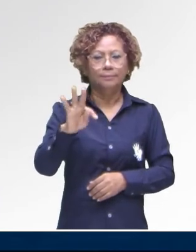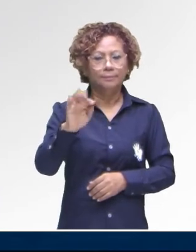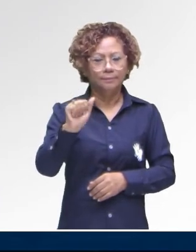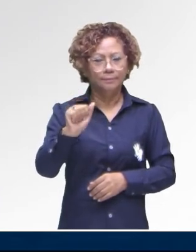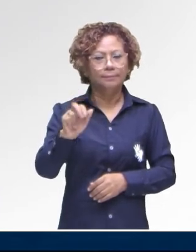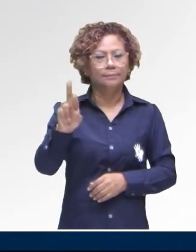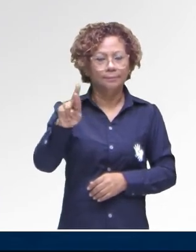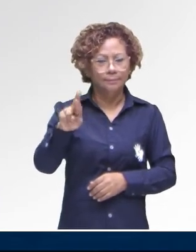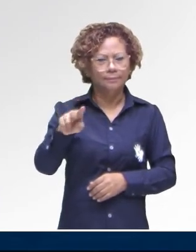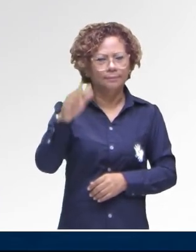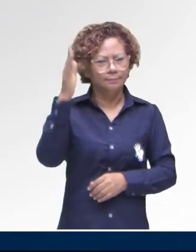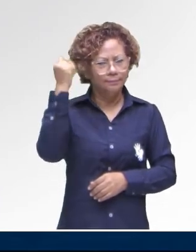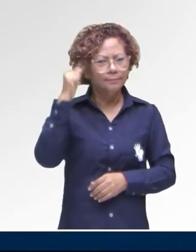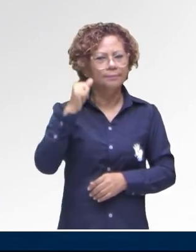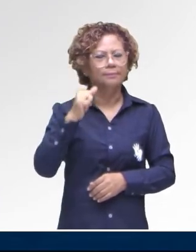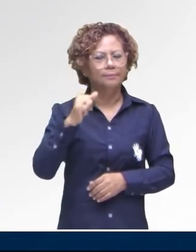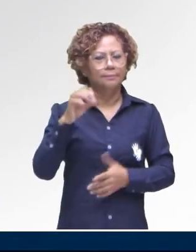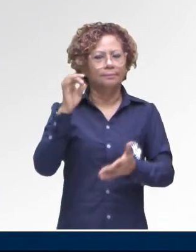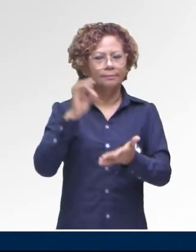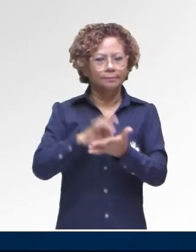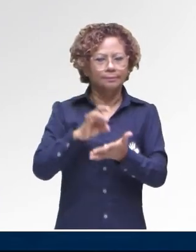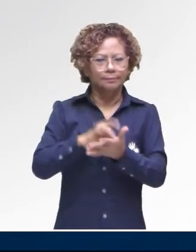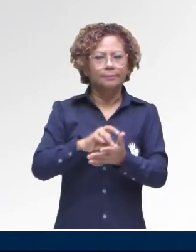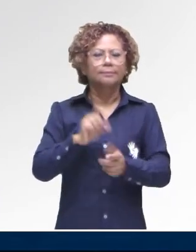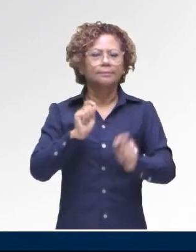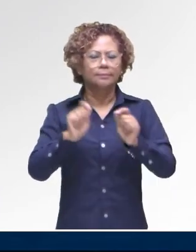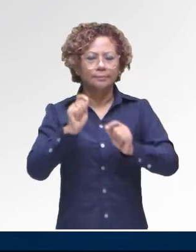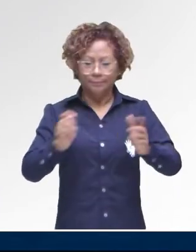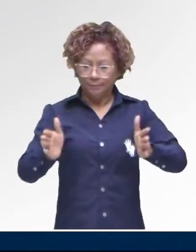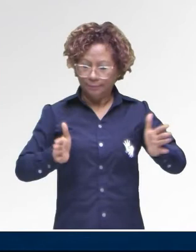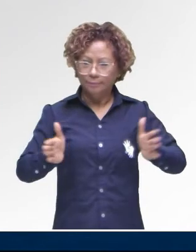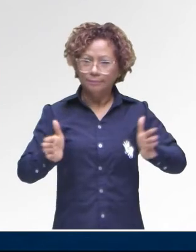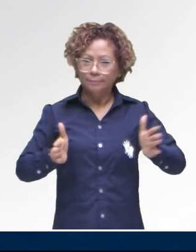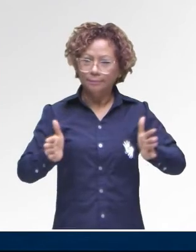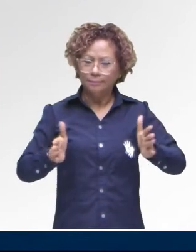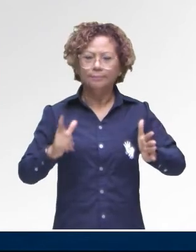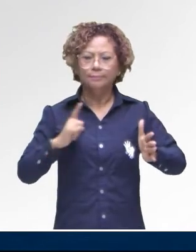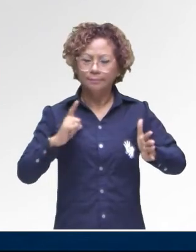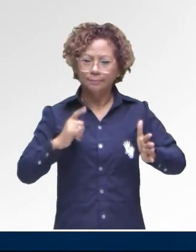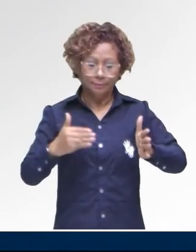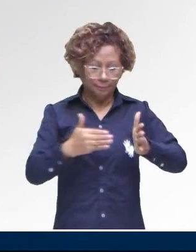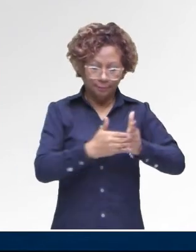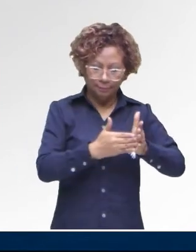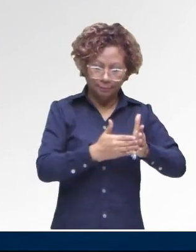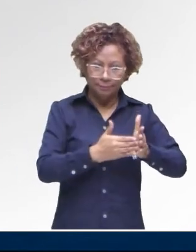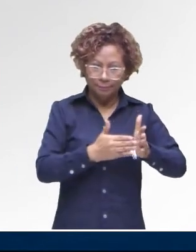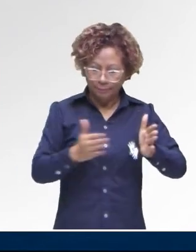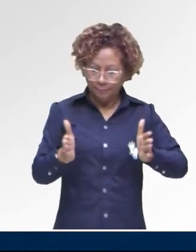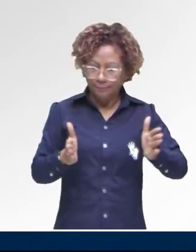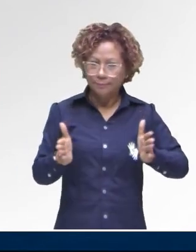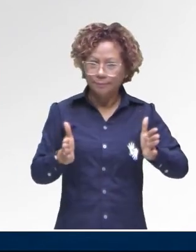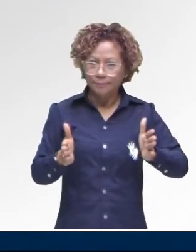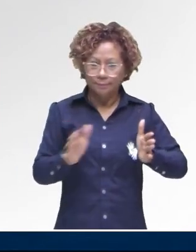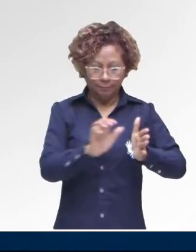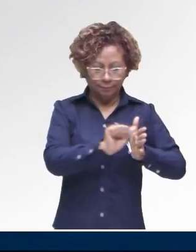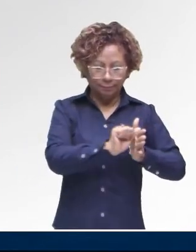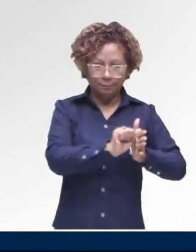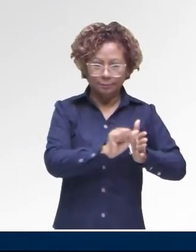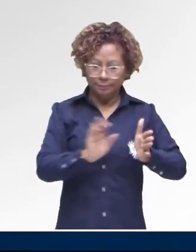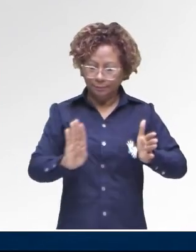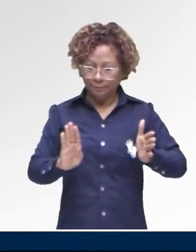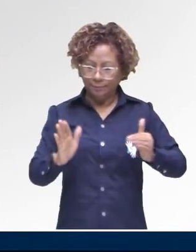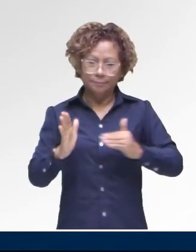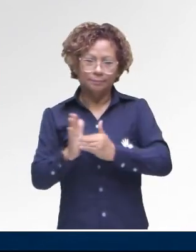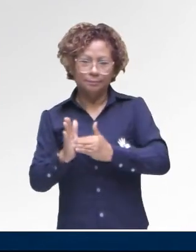né? Ó, ele que delimita, ele que dá o limite, né? Quem é que dá o limite aqui? O A e o B. Começa no